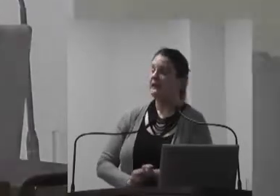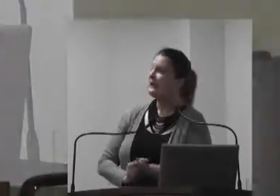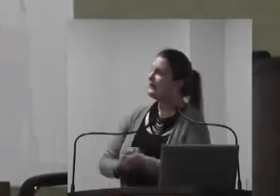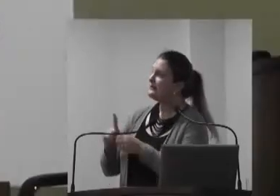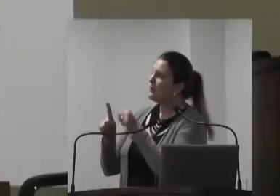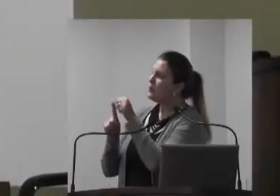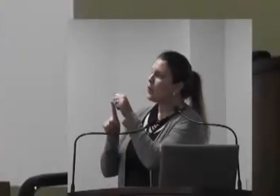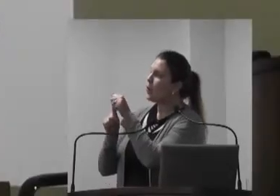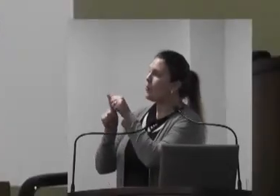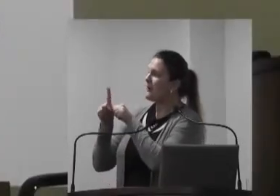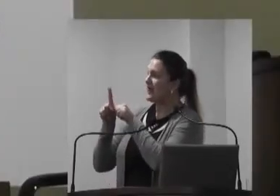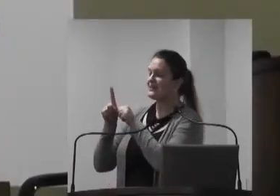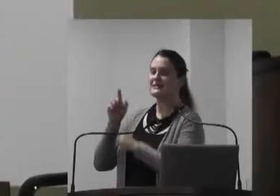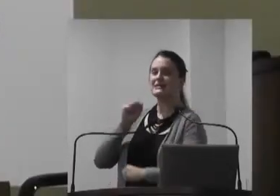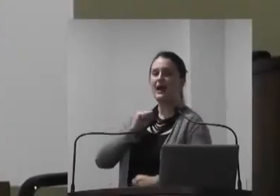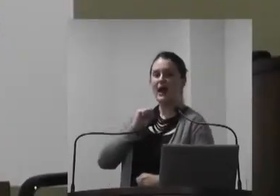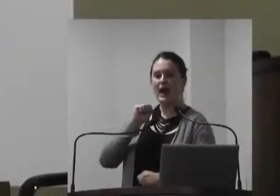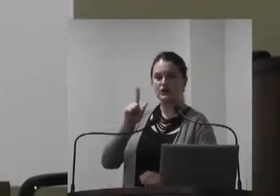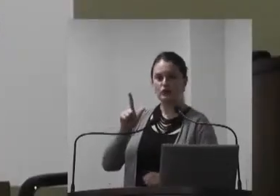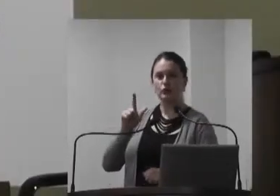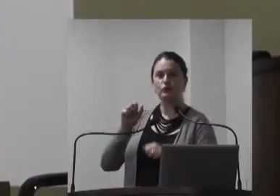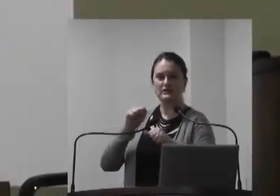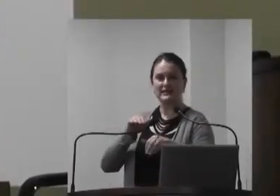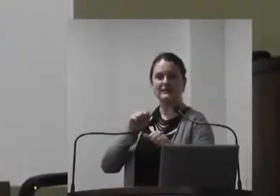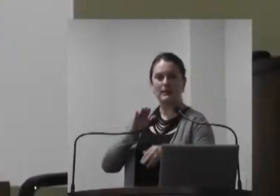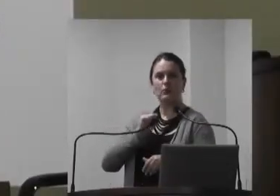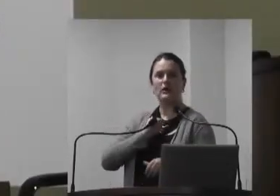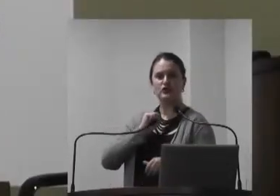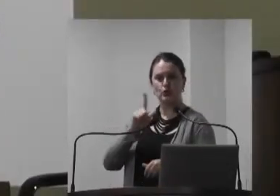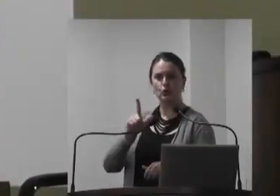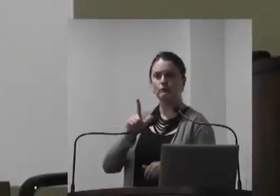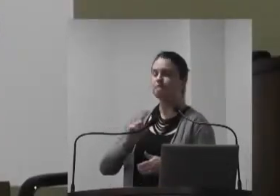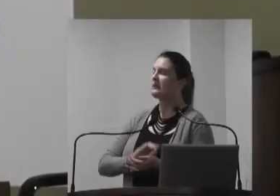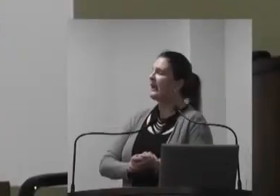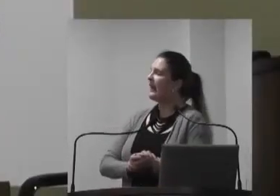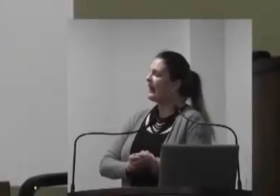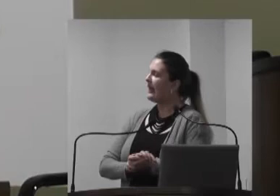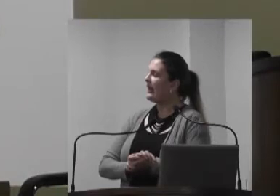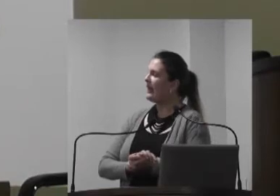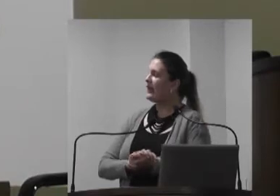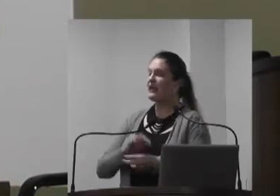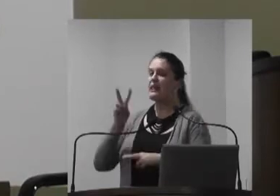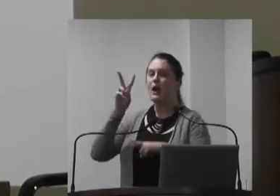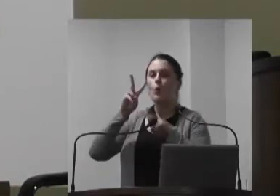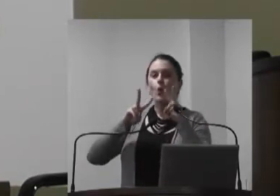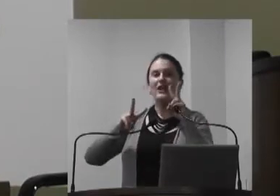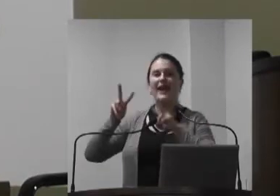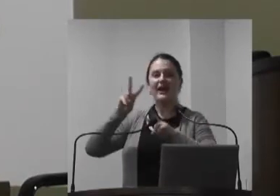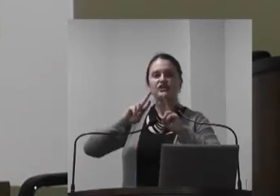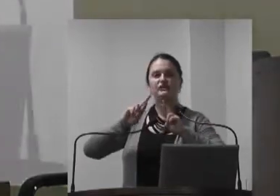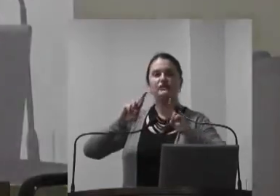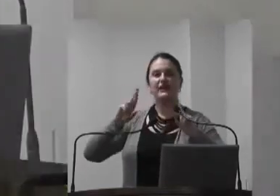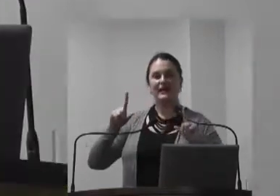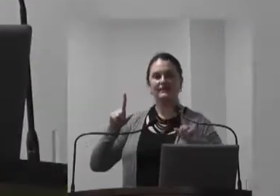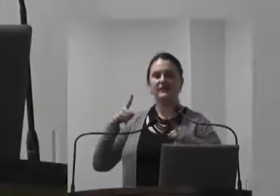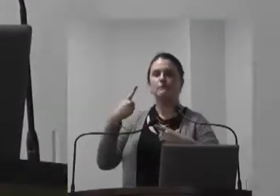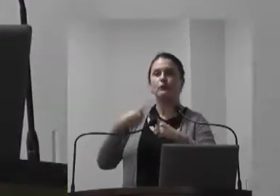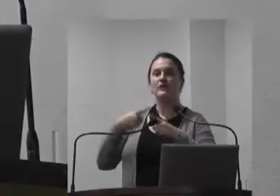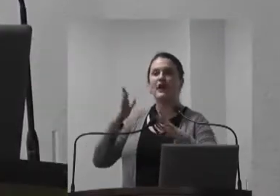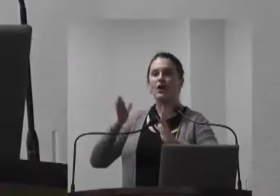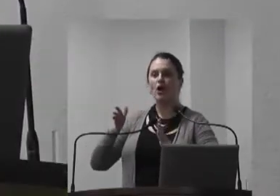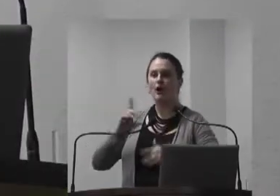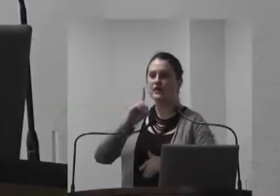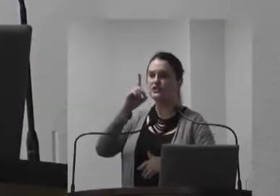acessibilidade. Então, o mês azul, do Setembro Azul, ele é um olhar